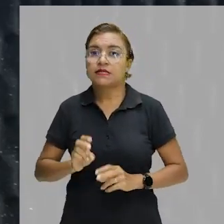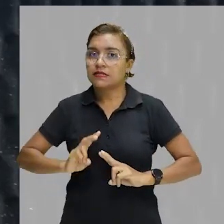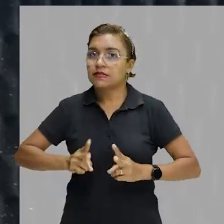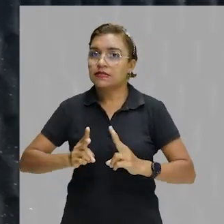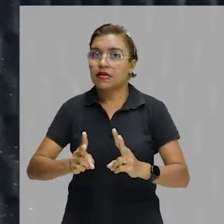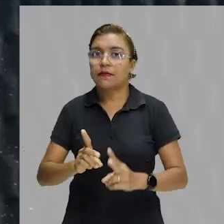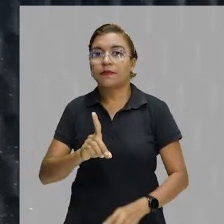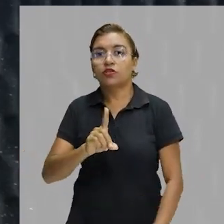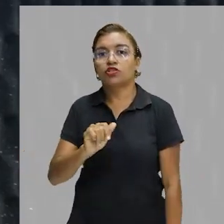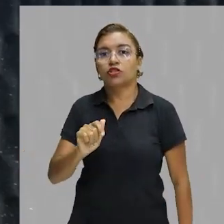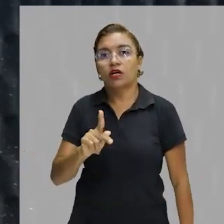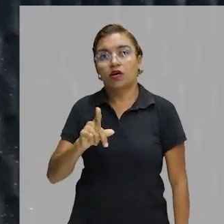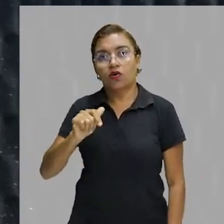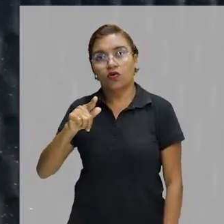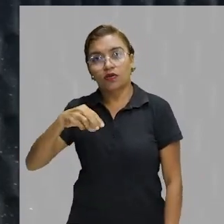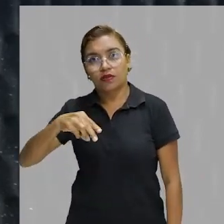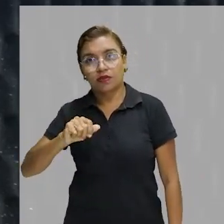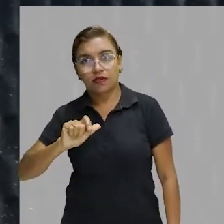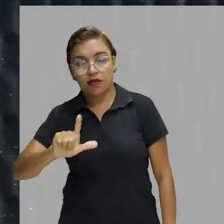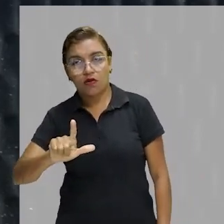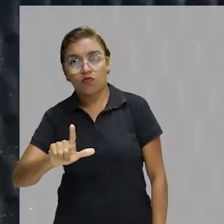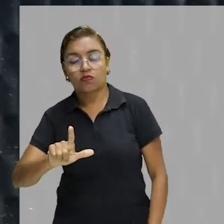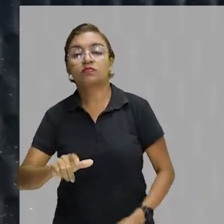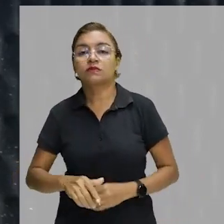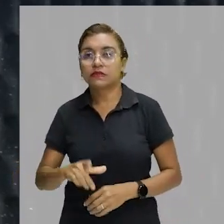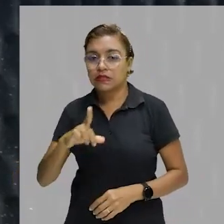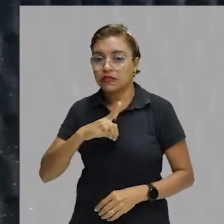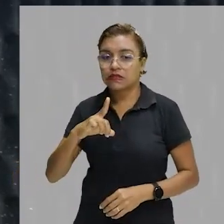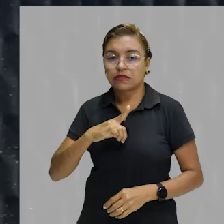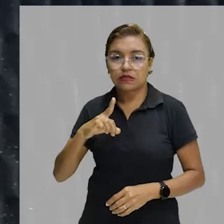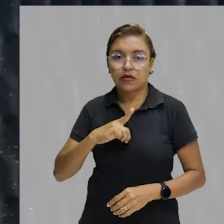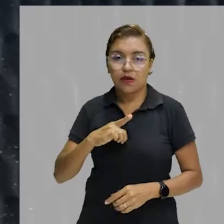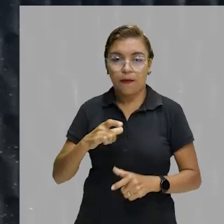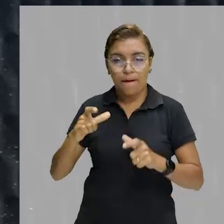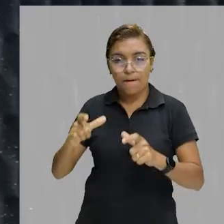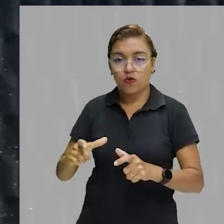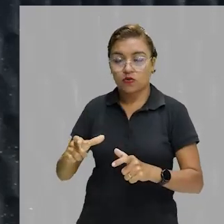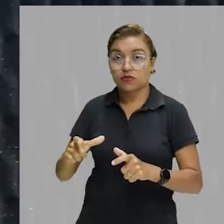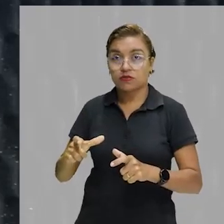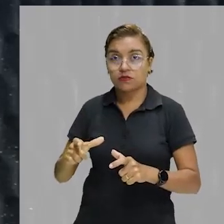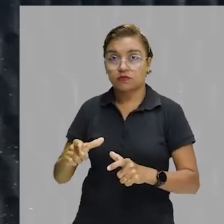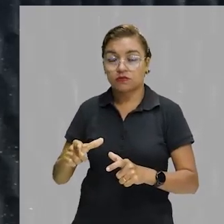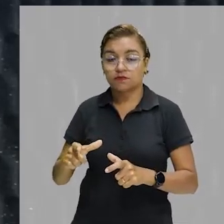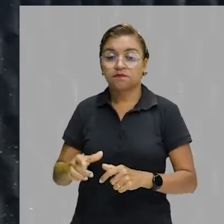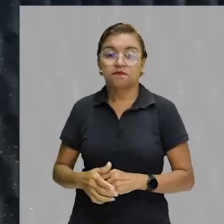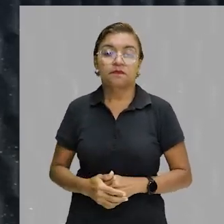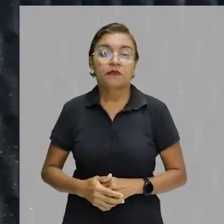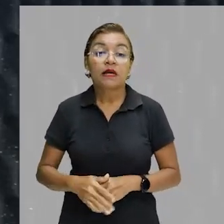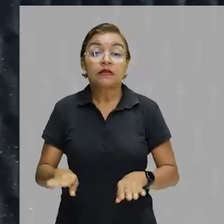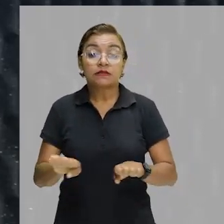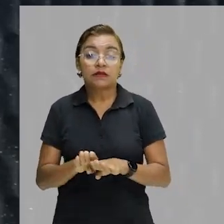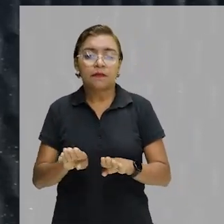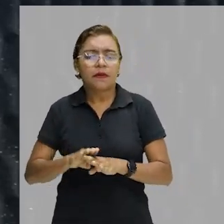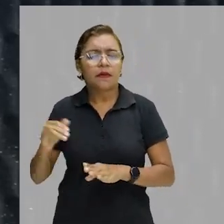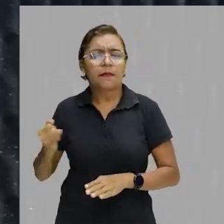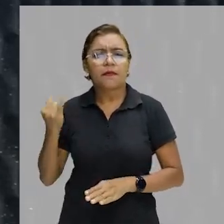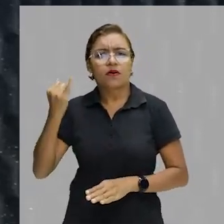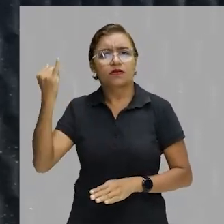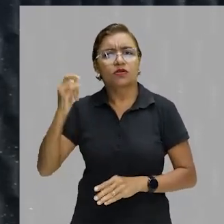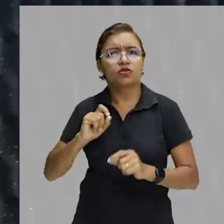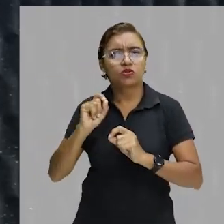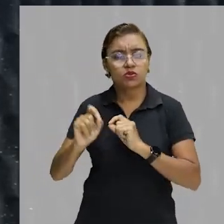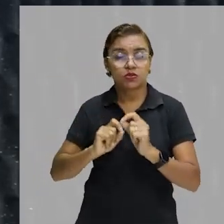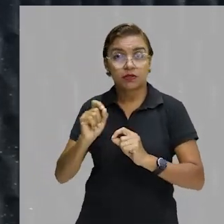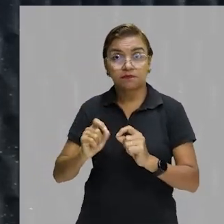em diagonal. Ele alterna a sua posição na hora do saque. O que é importante também falar do saque?